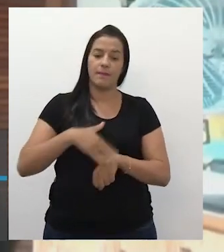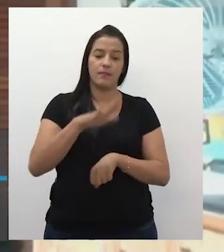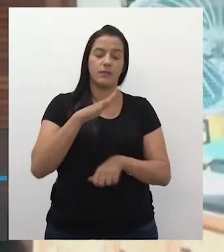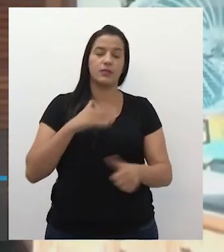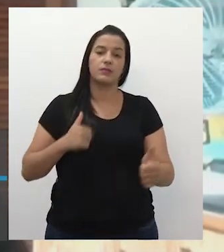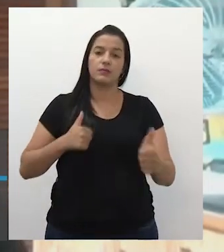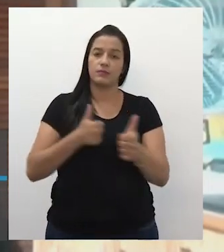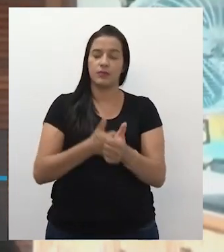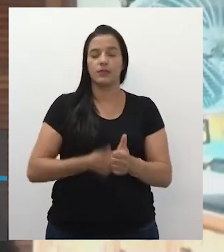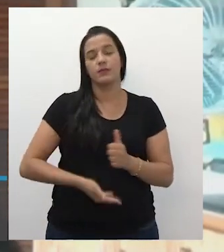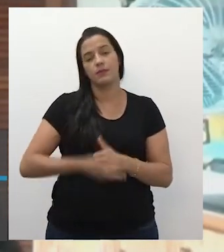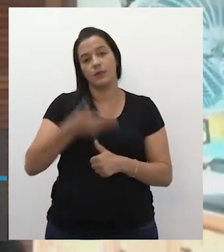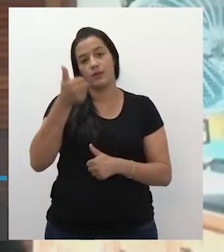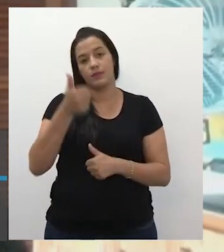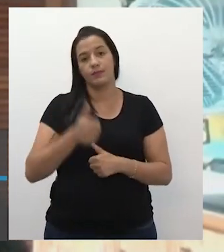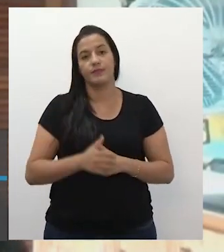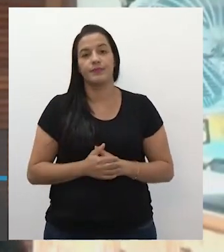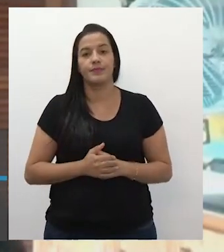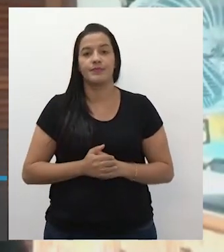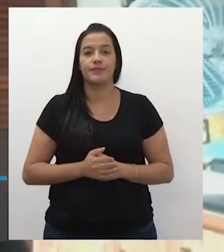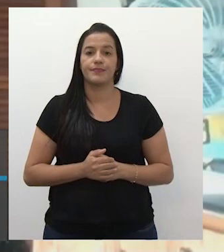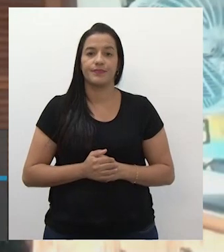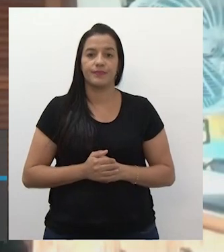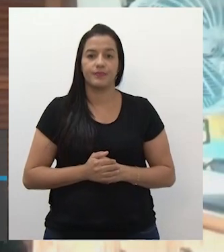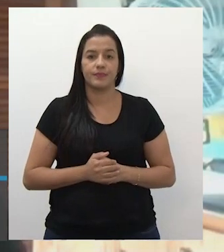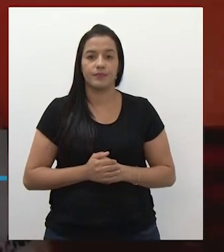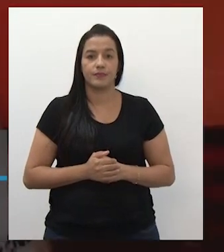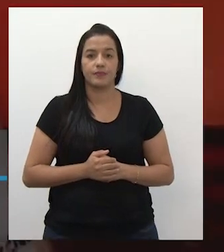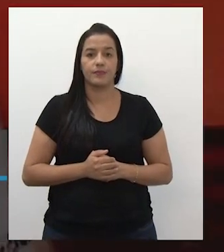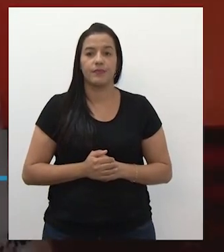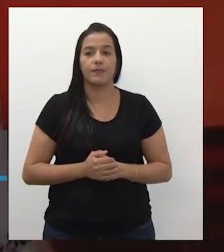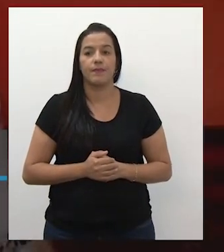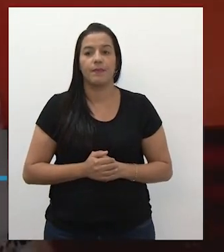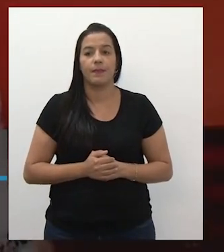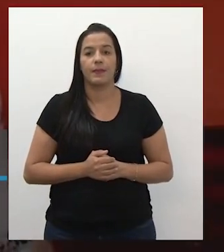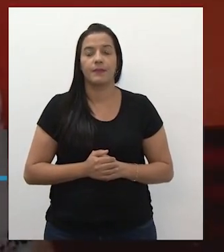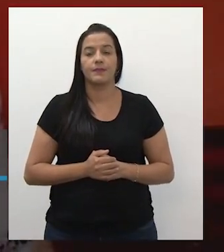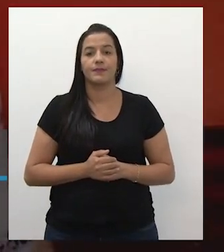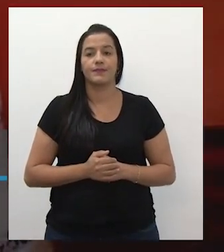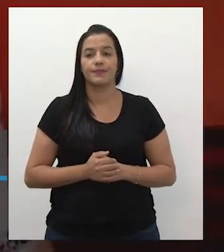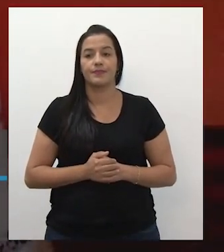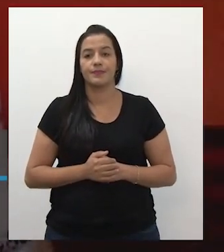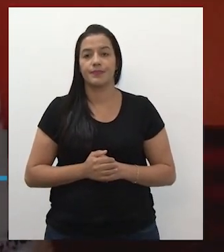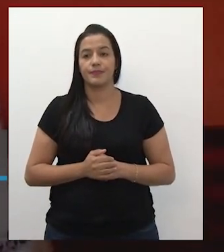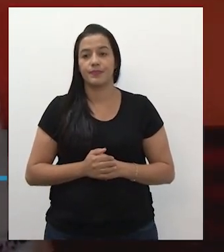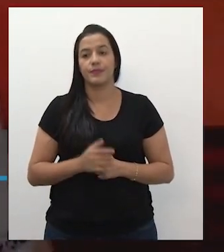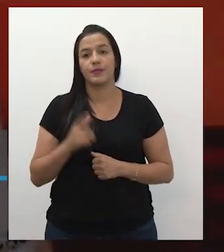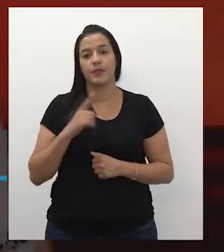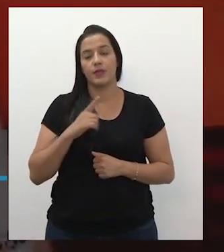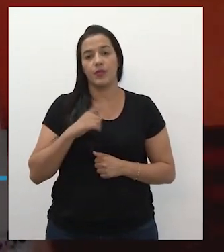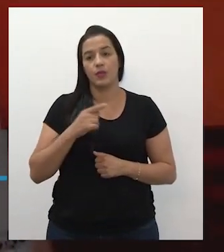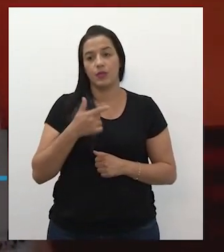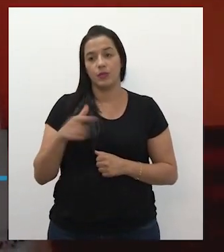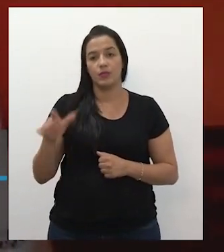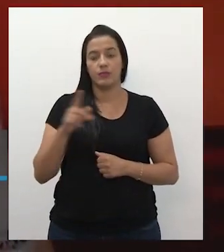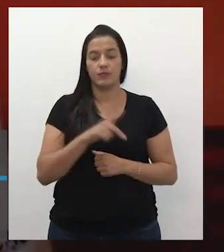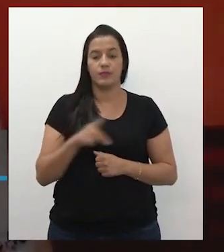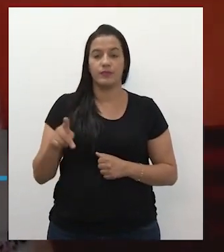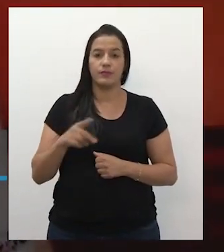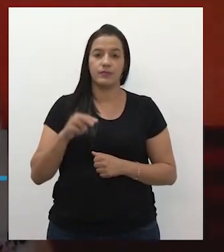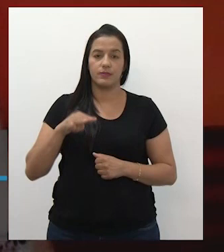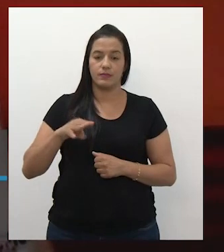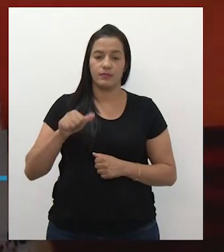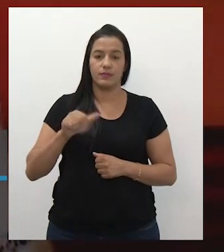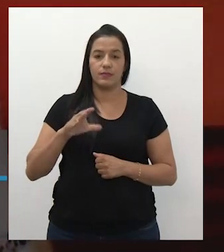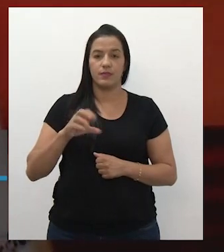muito proveitoso. Ok, professora Flávia. Nós temos aqui o comentário do professor Marcos, olha que bacana. Ele